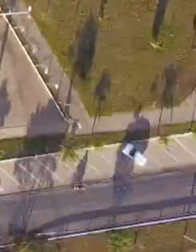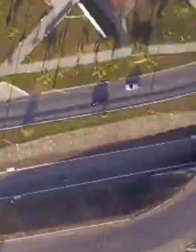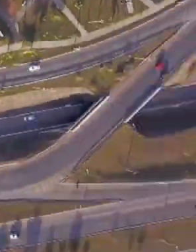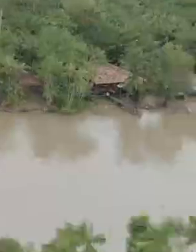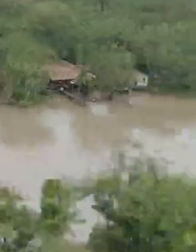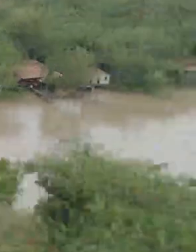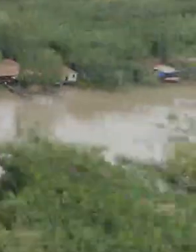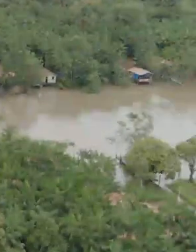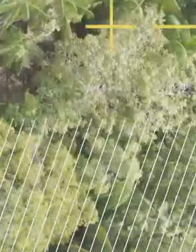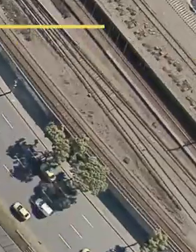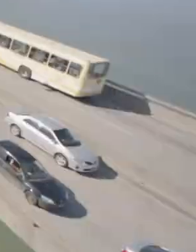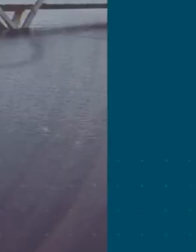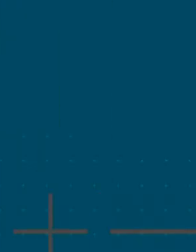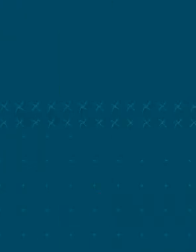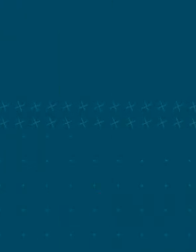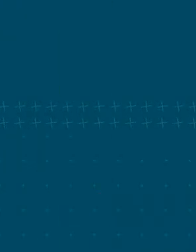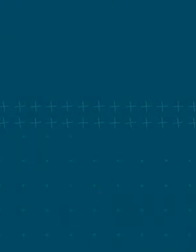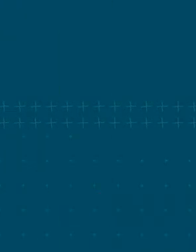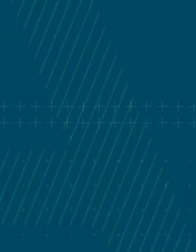Música